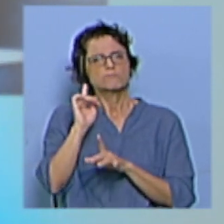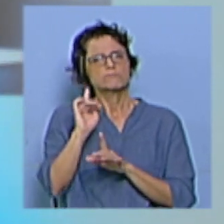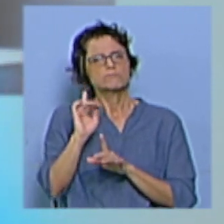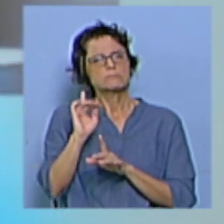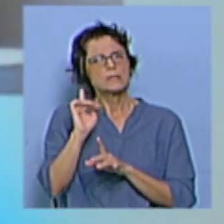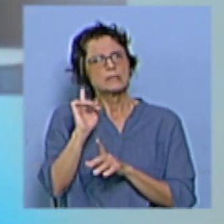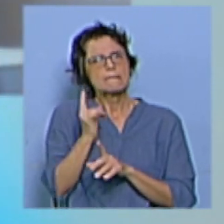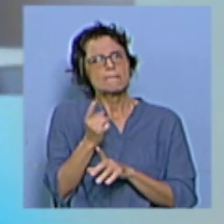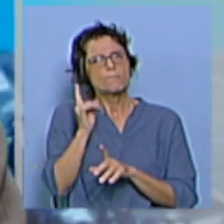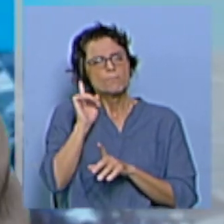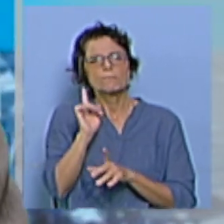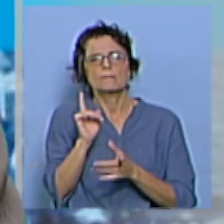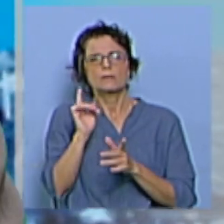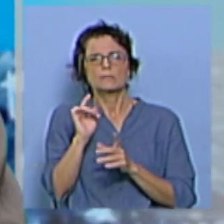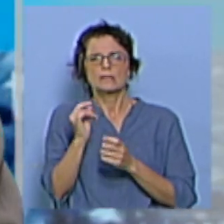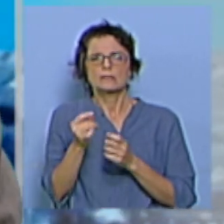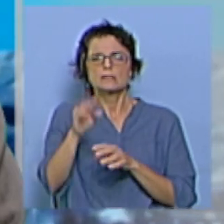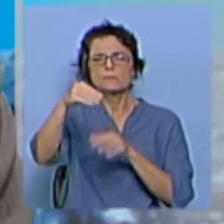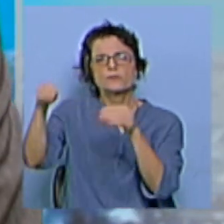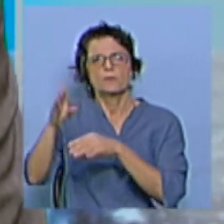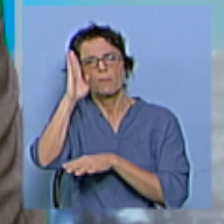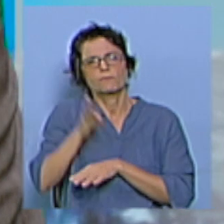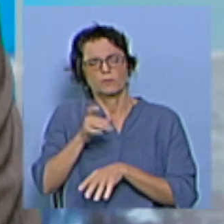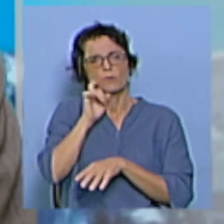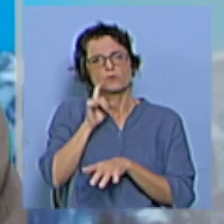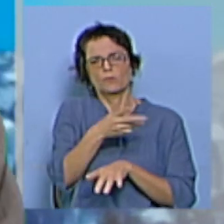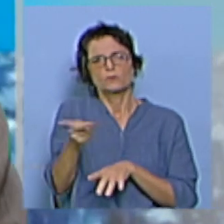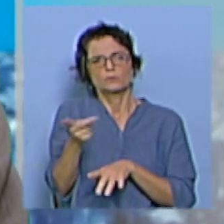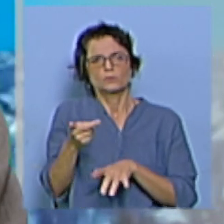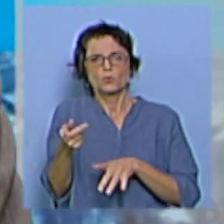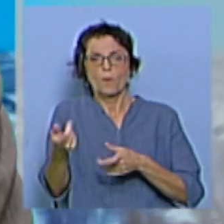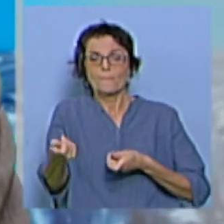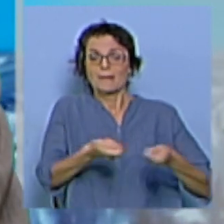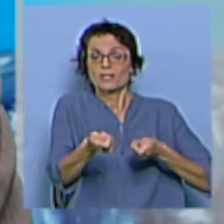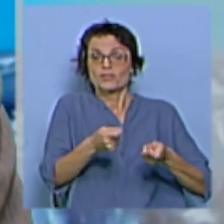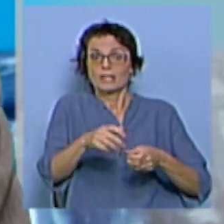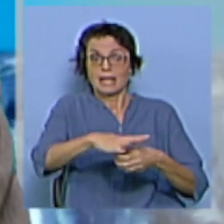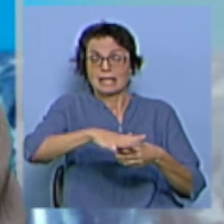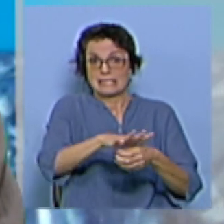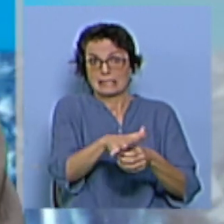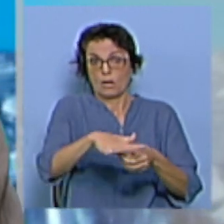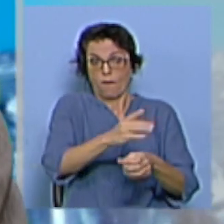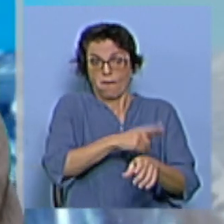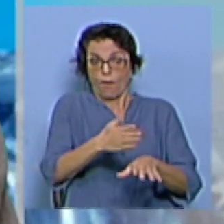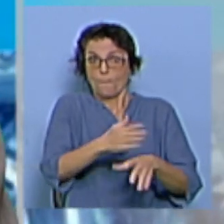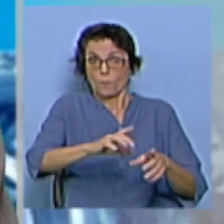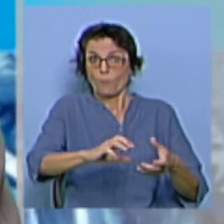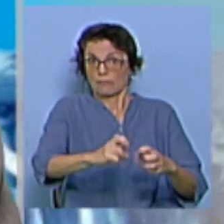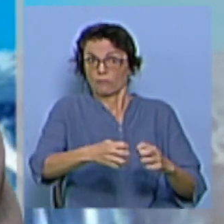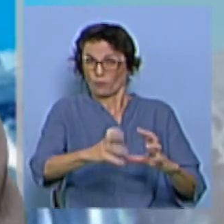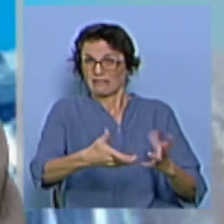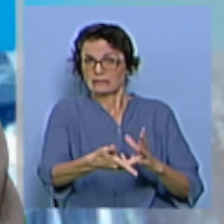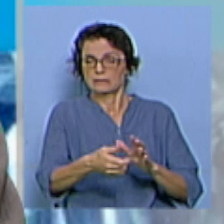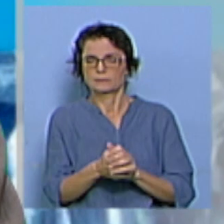a esta crise? Bem, a resposta a essa pergunta é muito subjetiva. Por aquilo que a mim pessoalmente me diz respeito e no meu